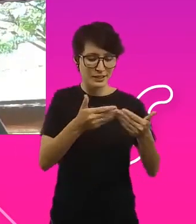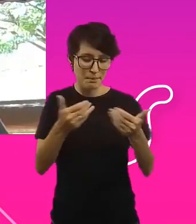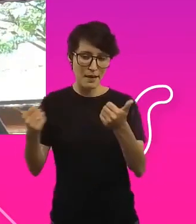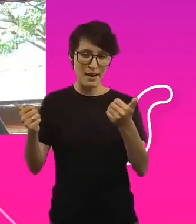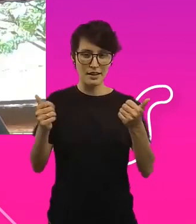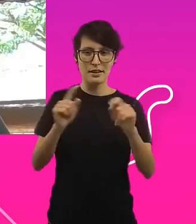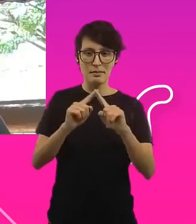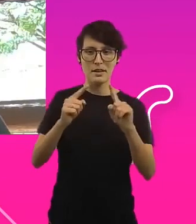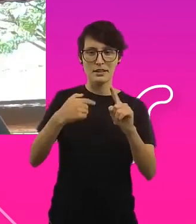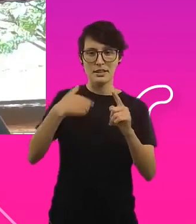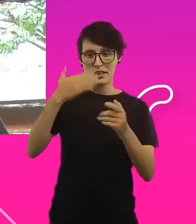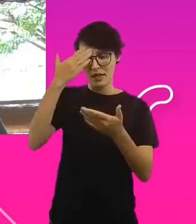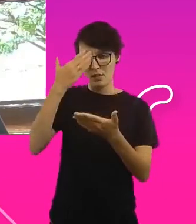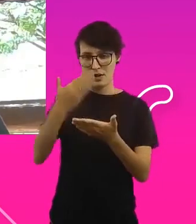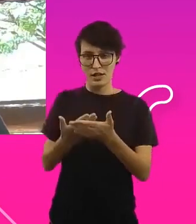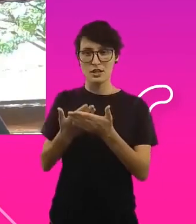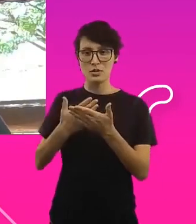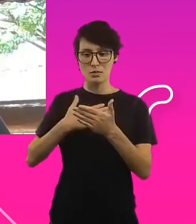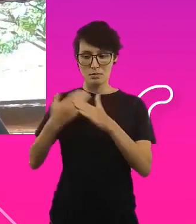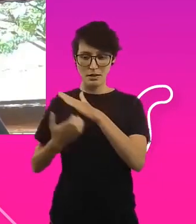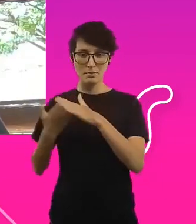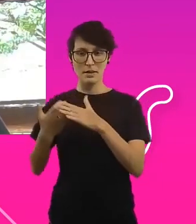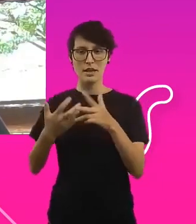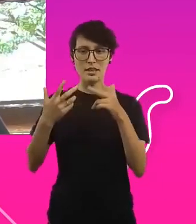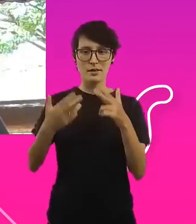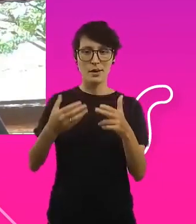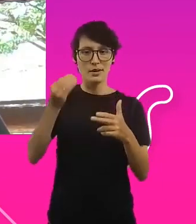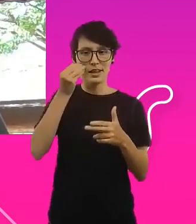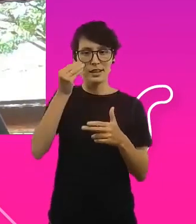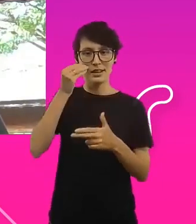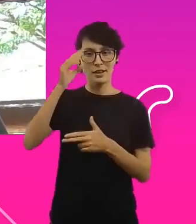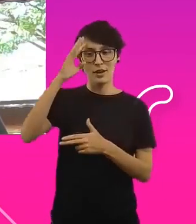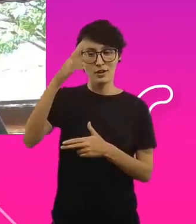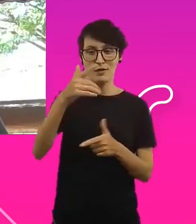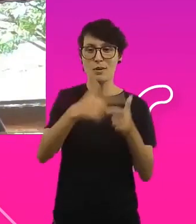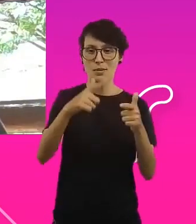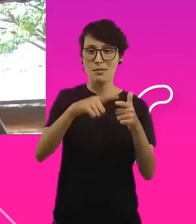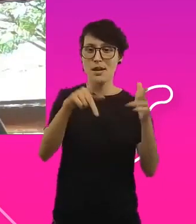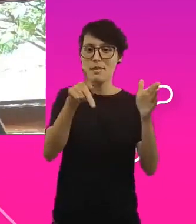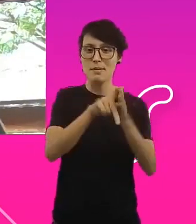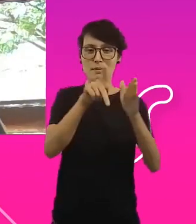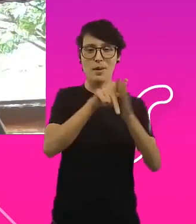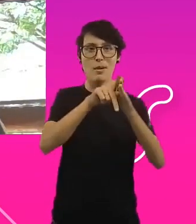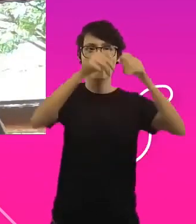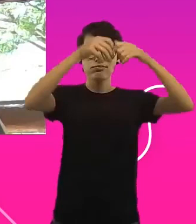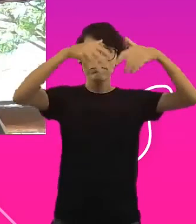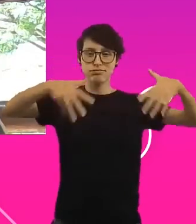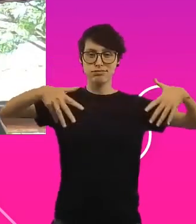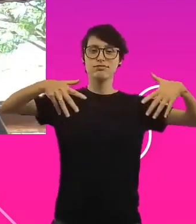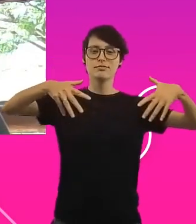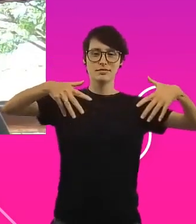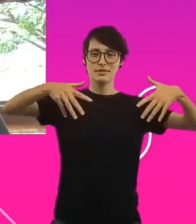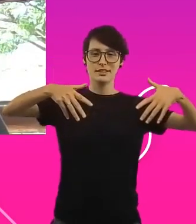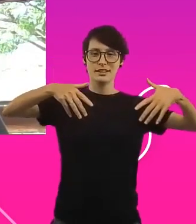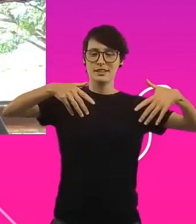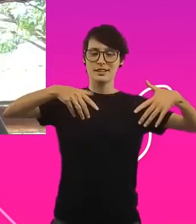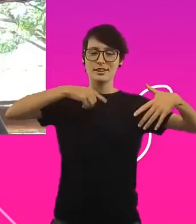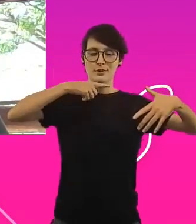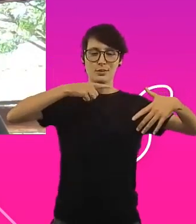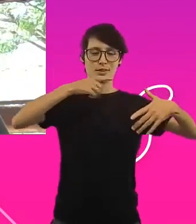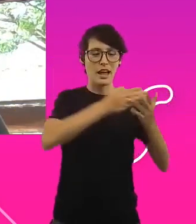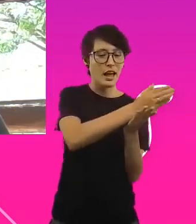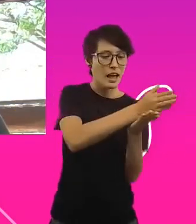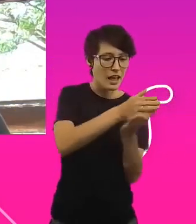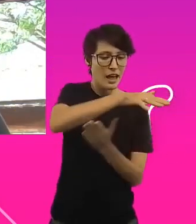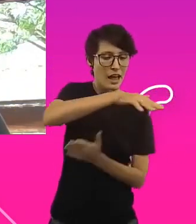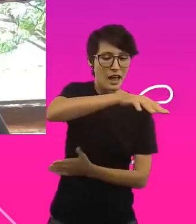uma solução que está tentando resolver um problema que é sistêmico, então ele é um problema complexo, a gente não consegue atuar em várias áreas. A gente está falando de um